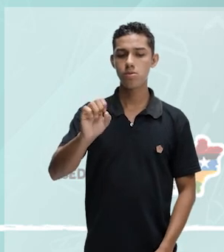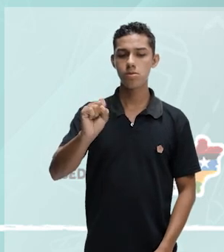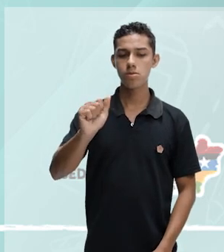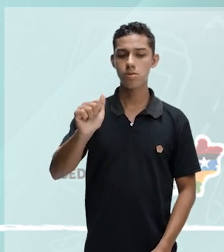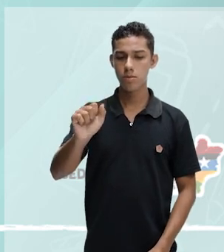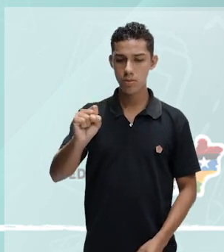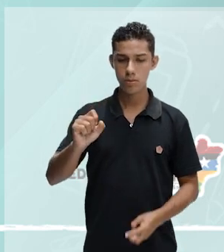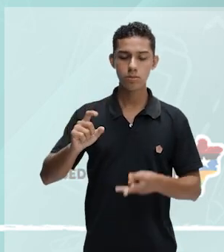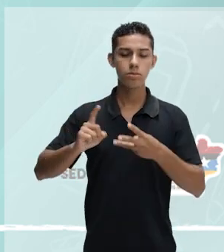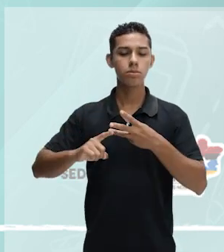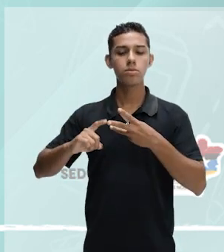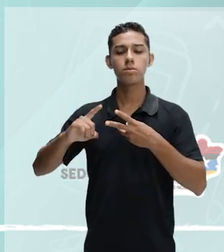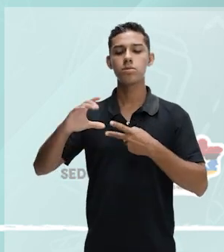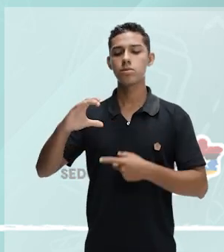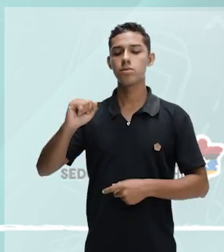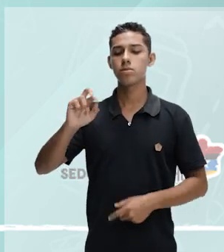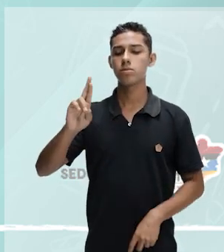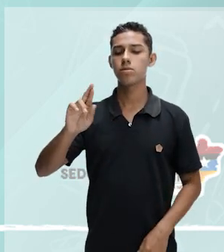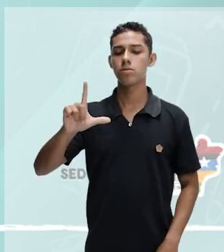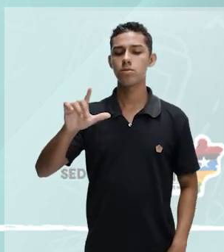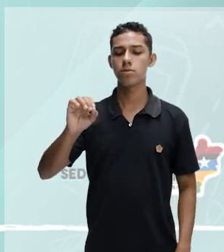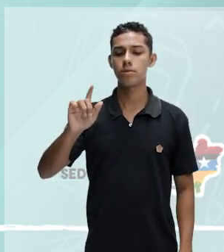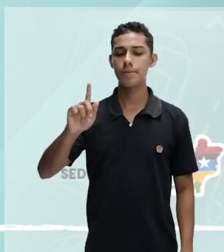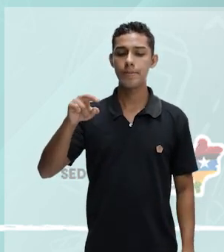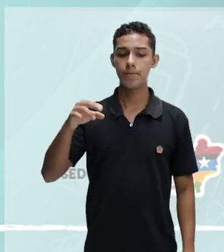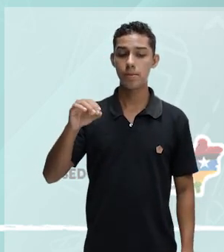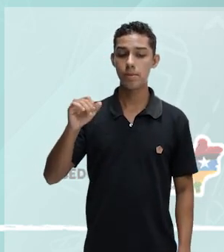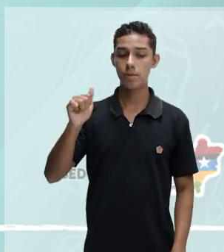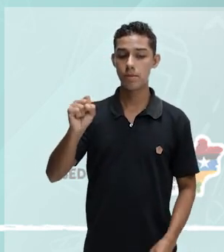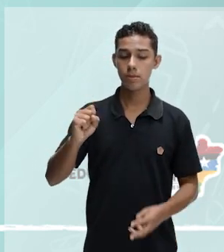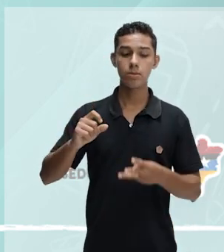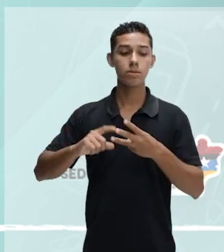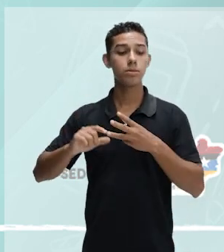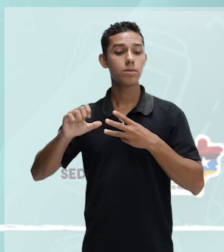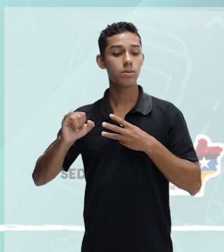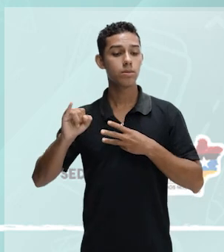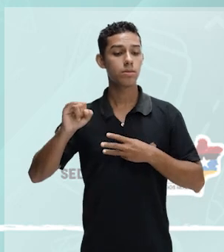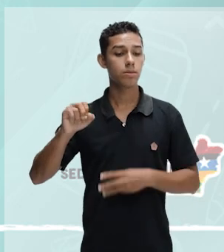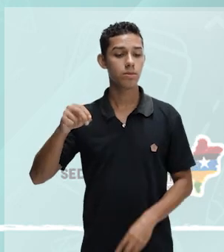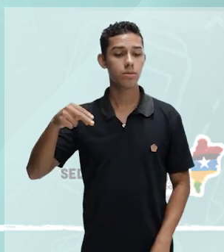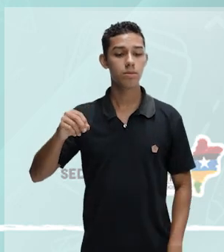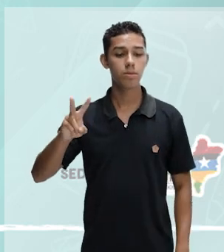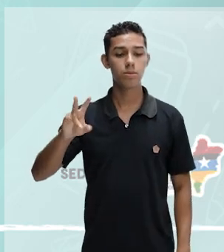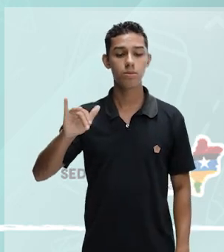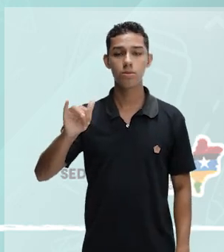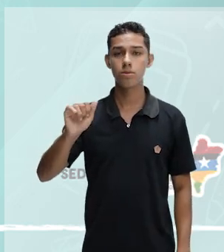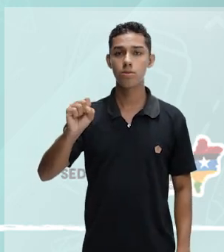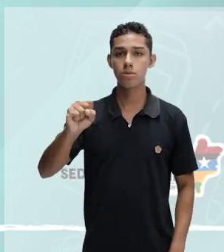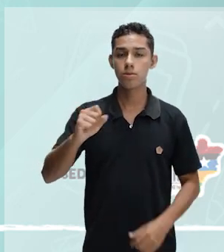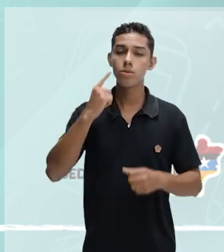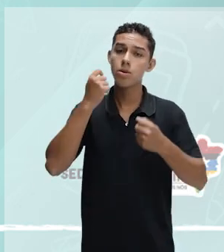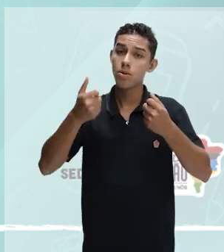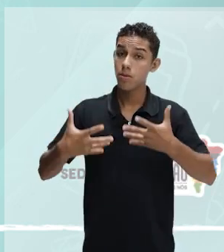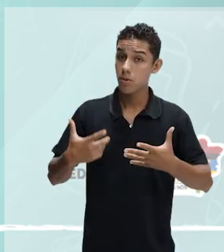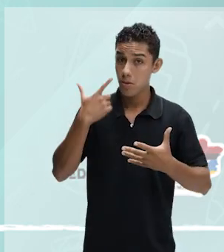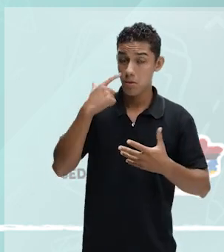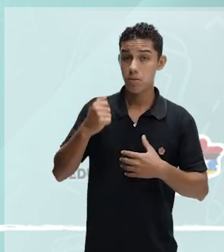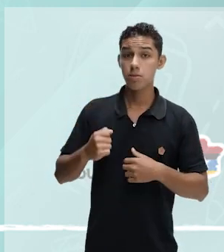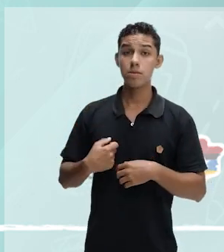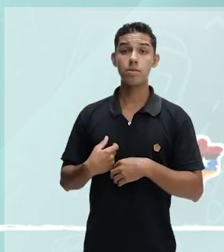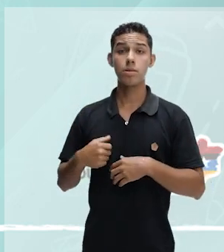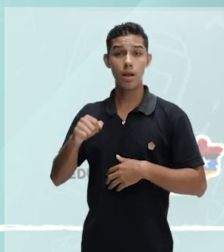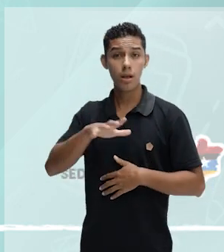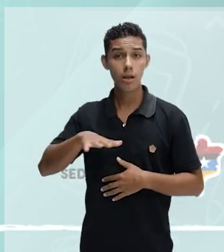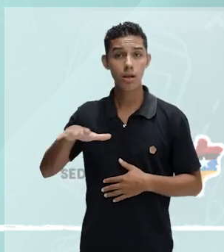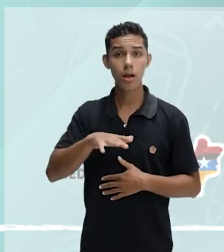e sinoviais. O sistema articular é formado pelas articulações, que podem ser definidas como a região de